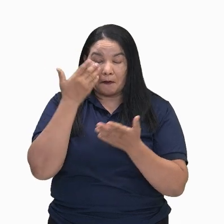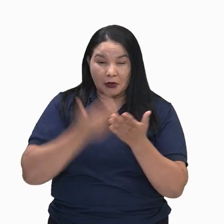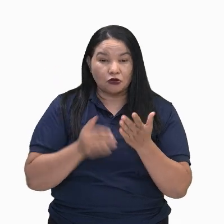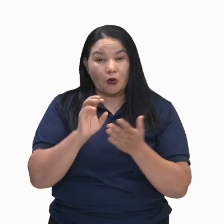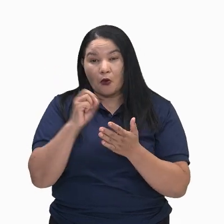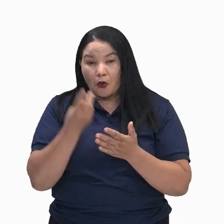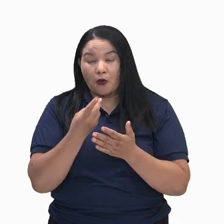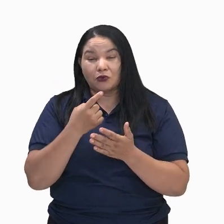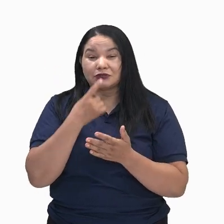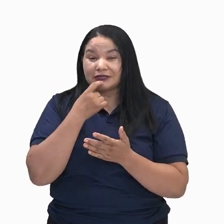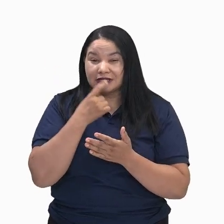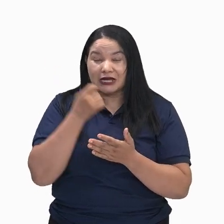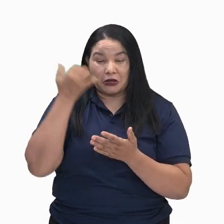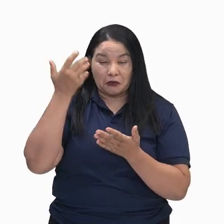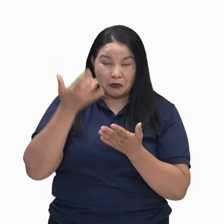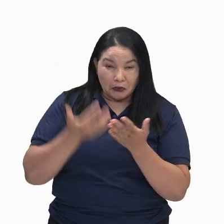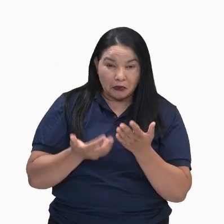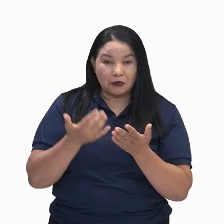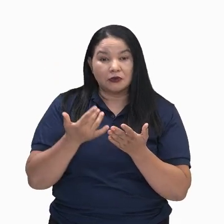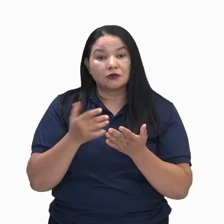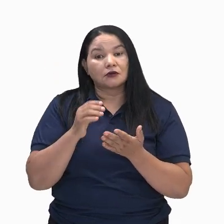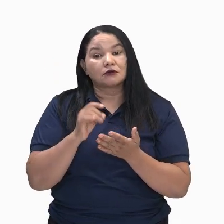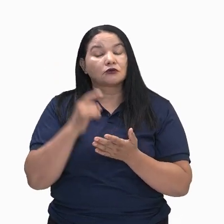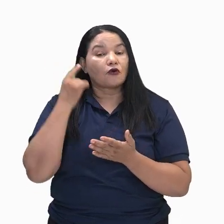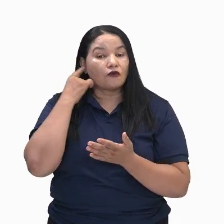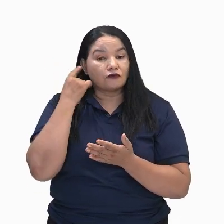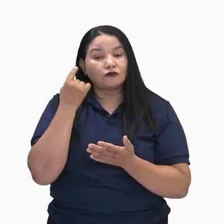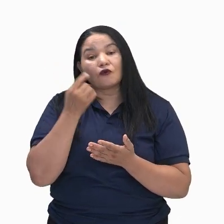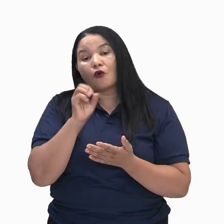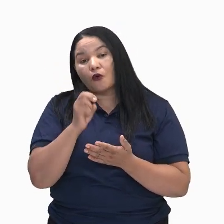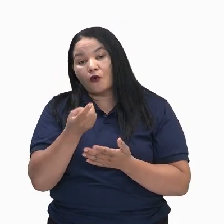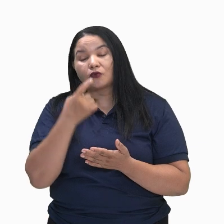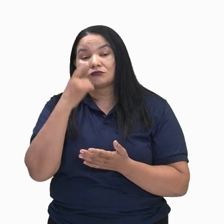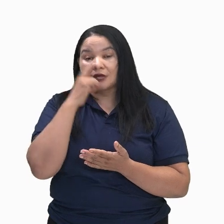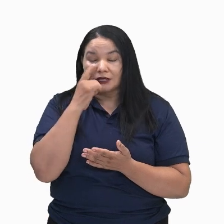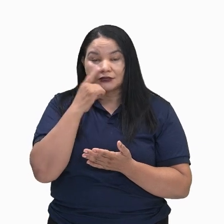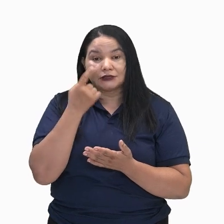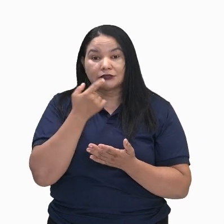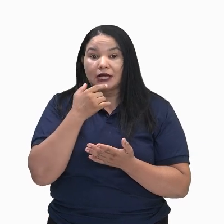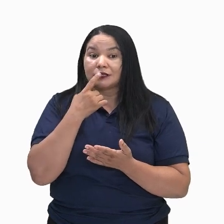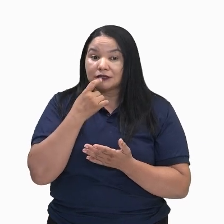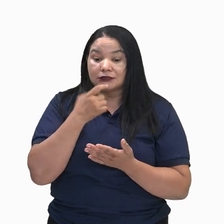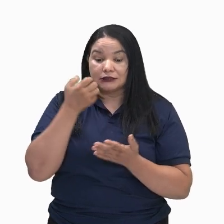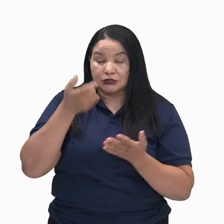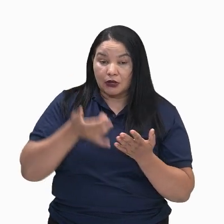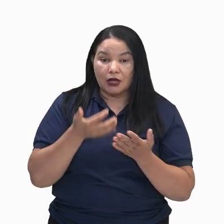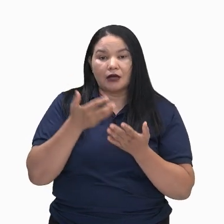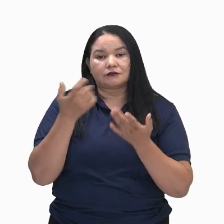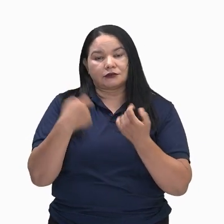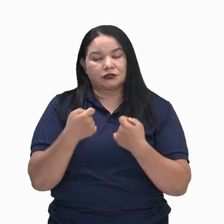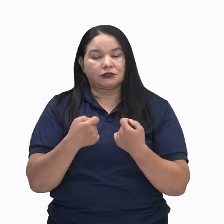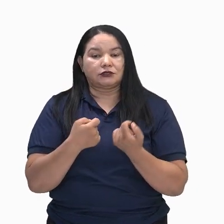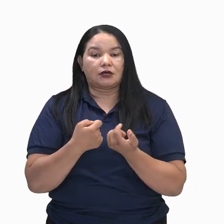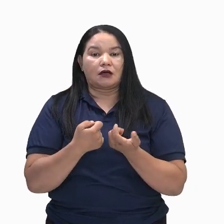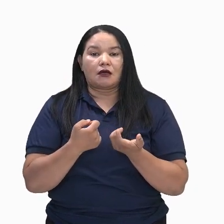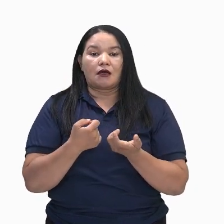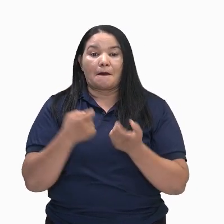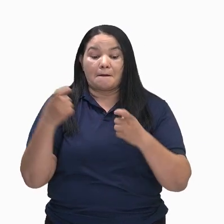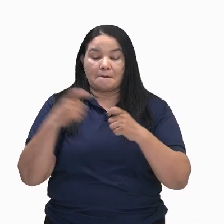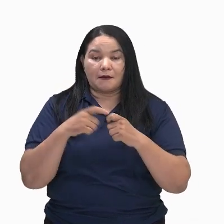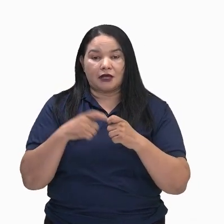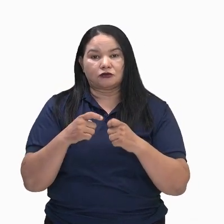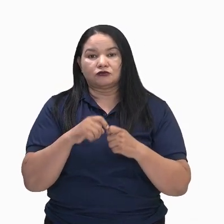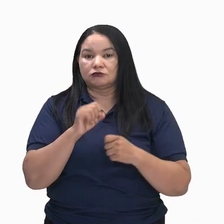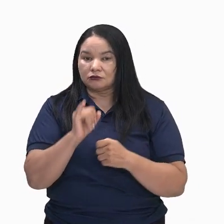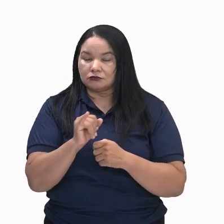sangramento ou secreção líquida dos ouvidos ou nariz. Então, mais uma vez, a pessoa está consciente, mantenha ela deitada. A pessoa não está